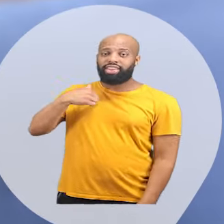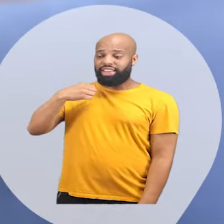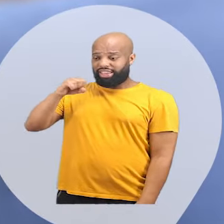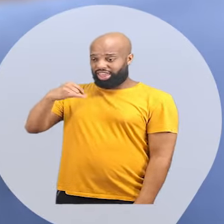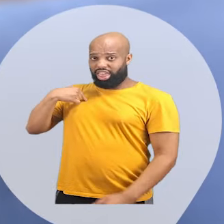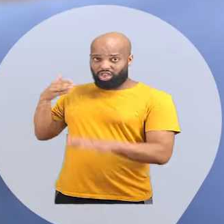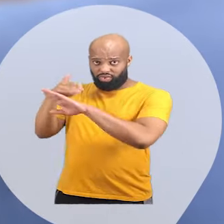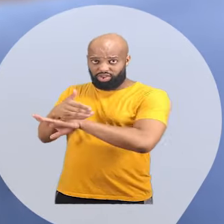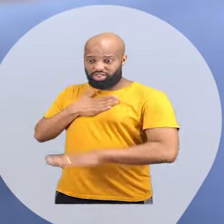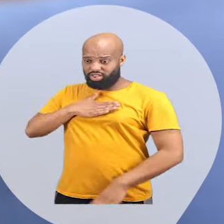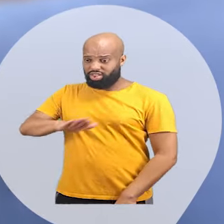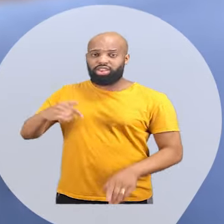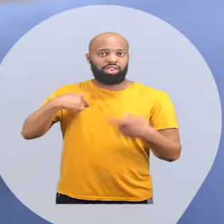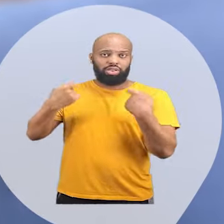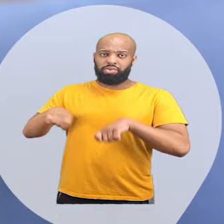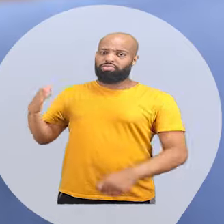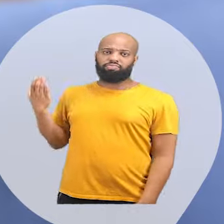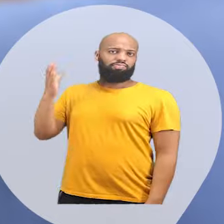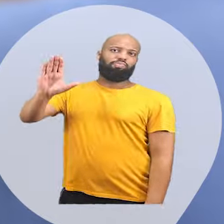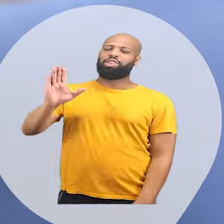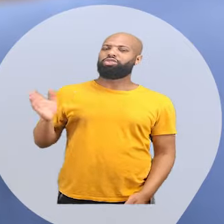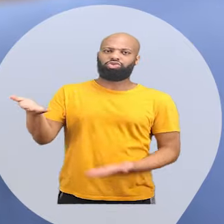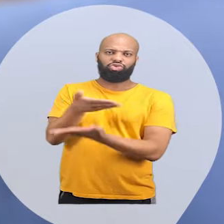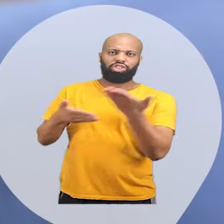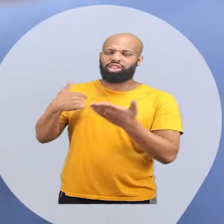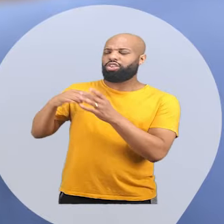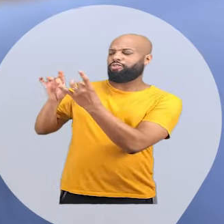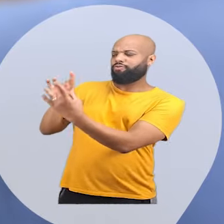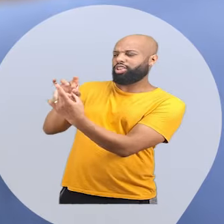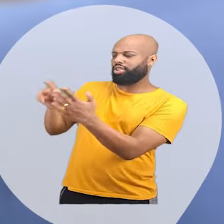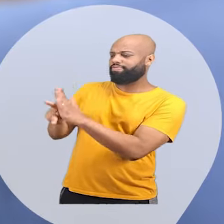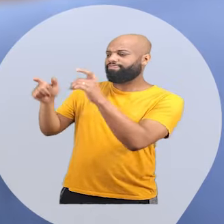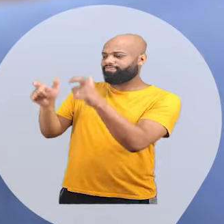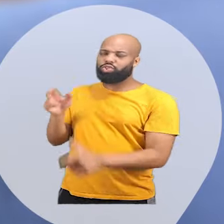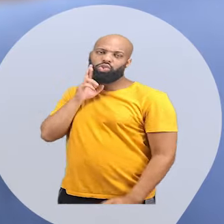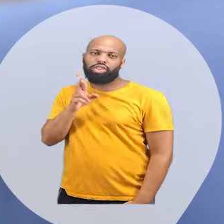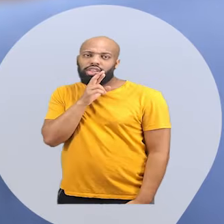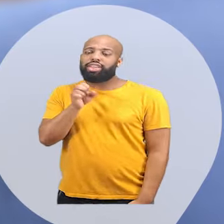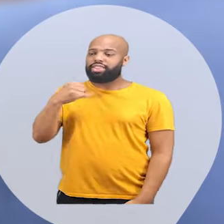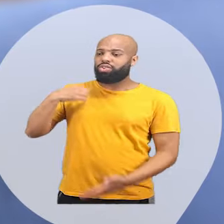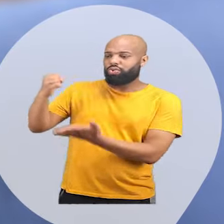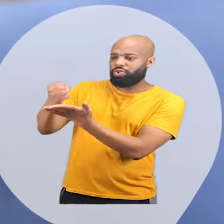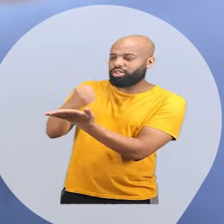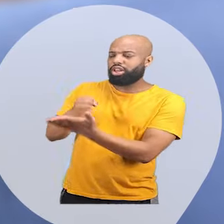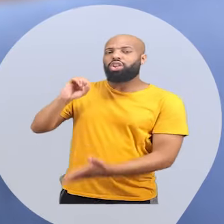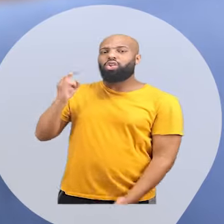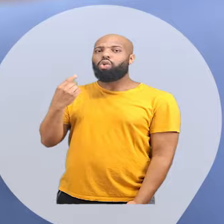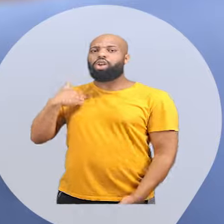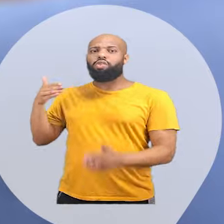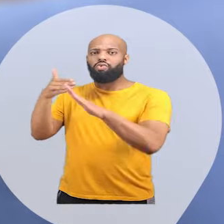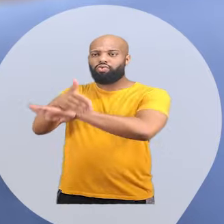eu fui e não gostei eu não preciso compartilhar eu posso dar o feedback para o estabelecimento se eu fui contratado ou se eu fui